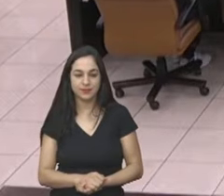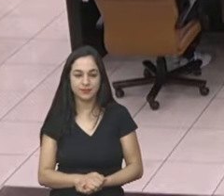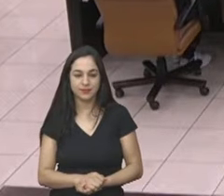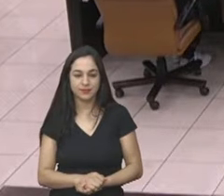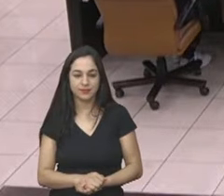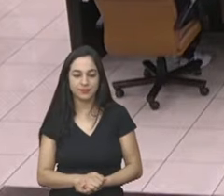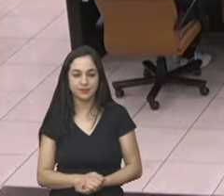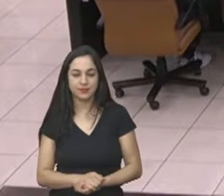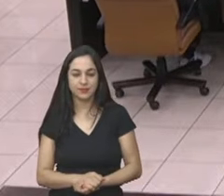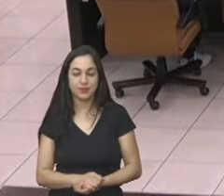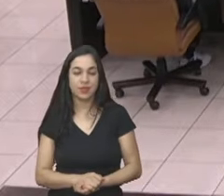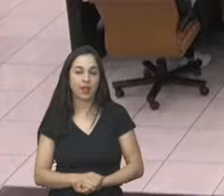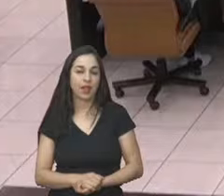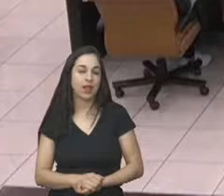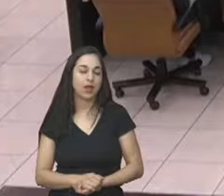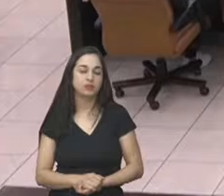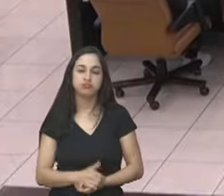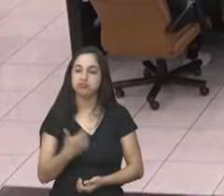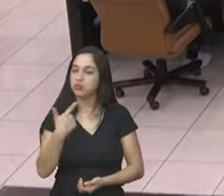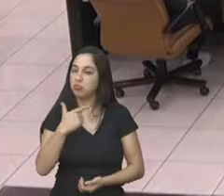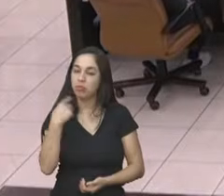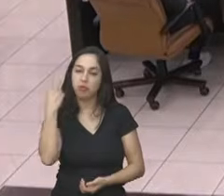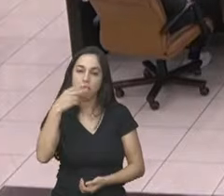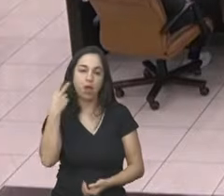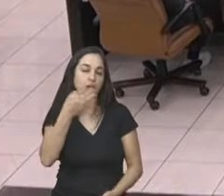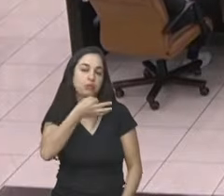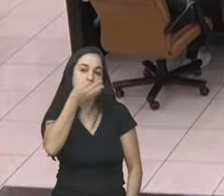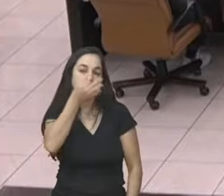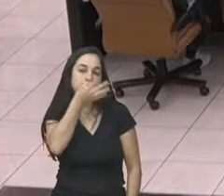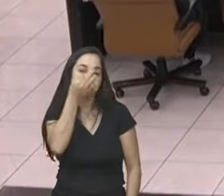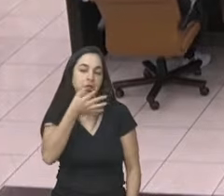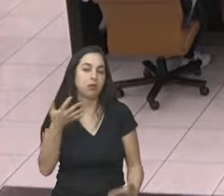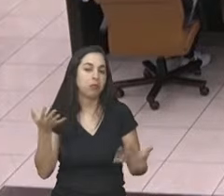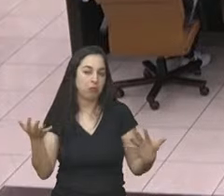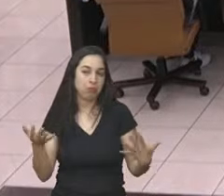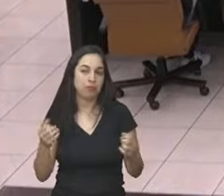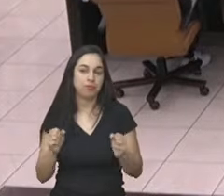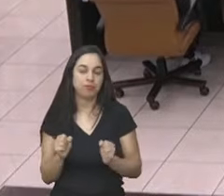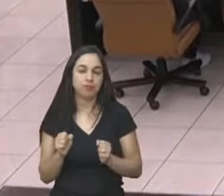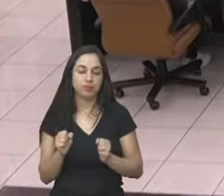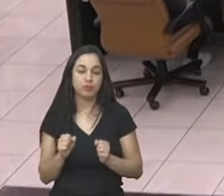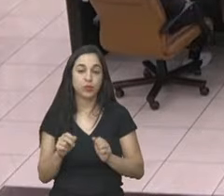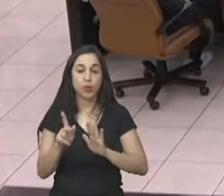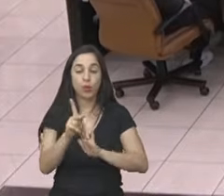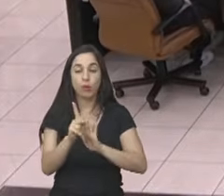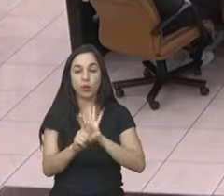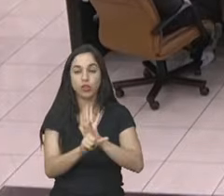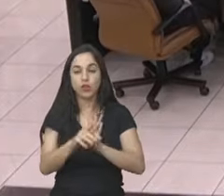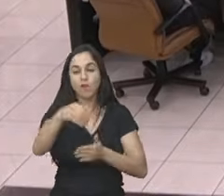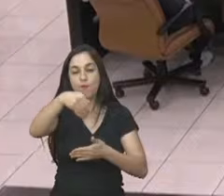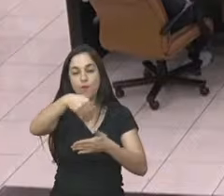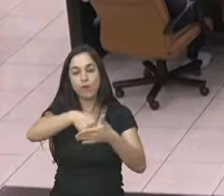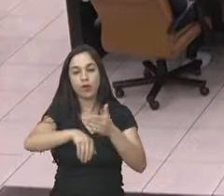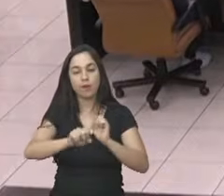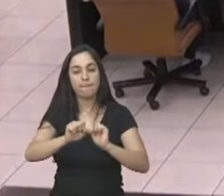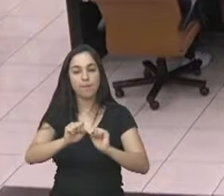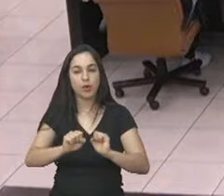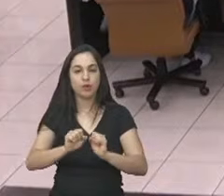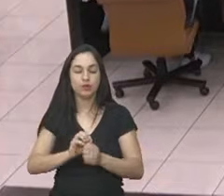Não havendo mais nenhum vereador desejando discutir a matéria, o projeto está em votação.